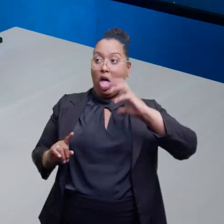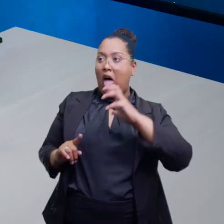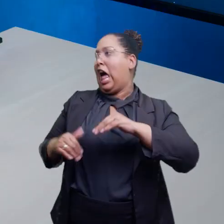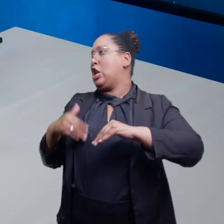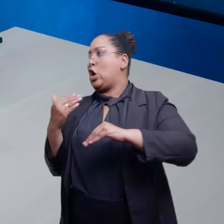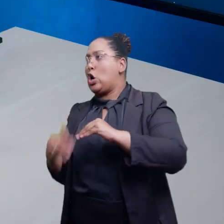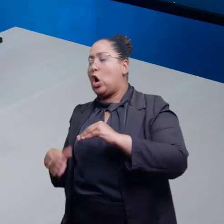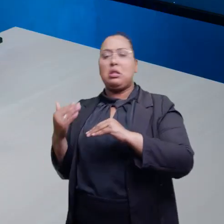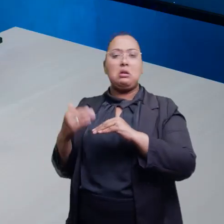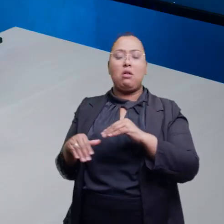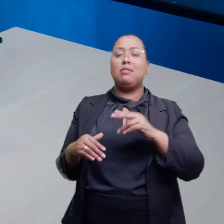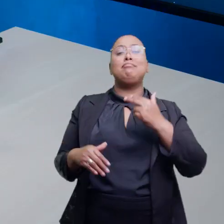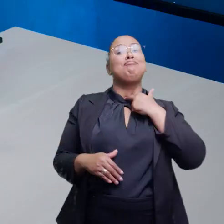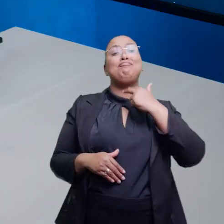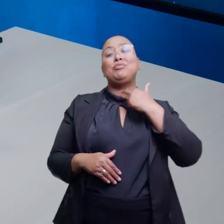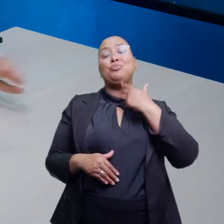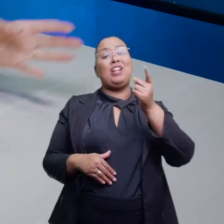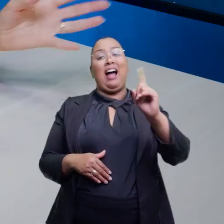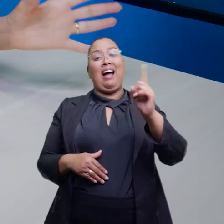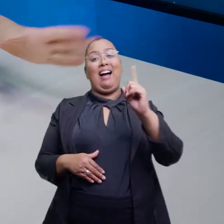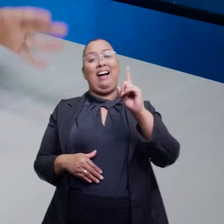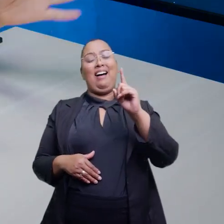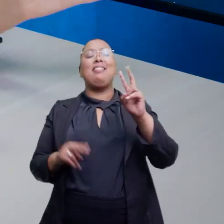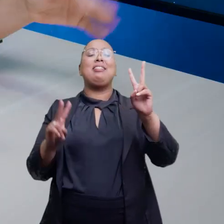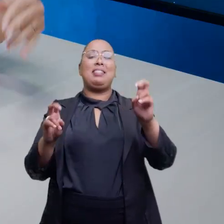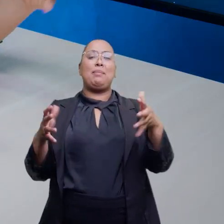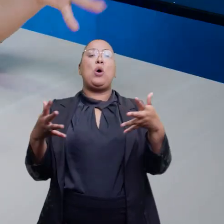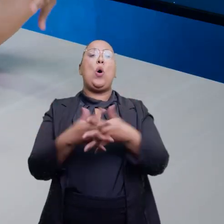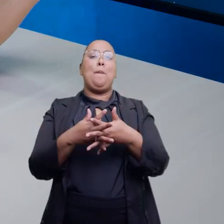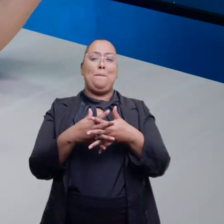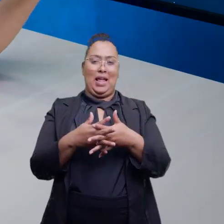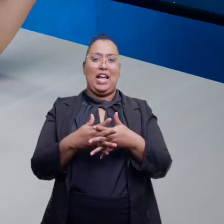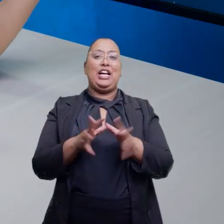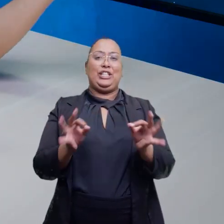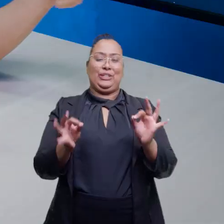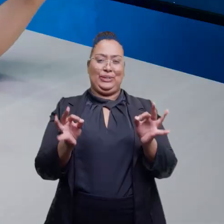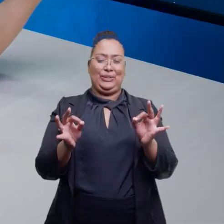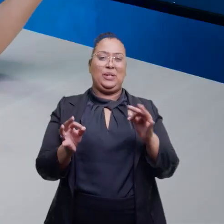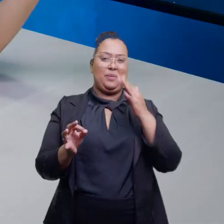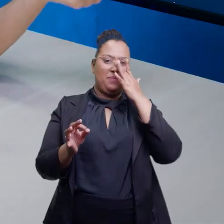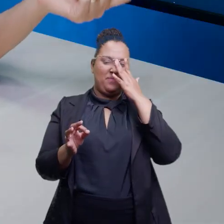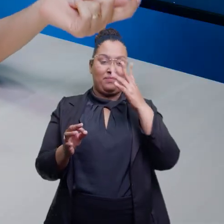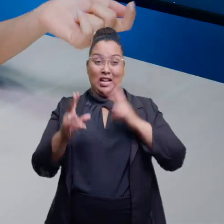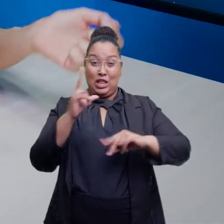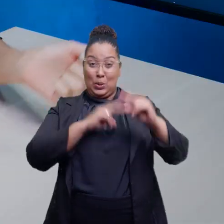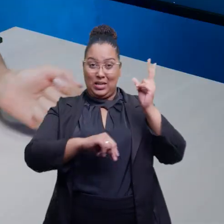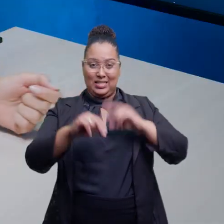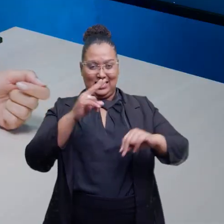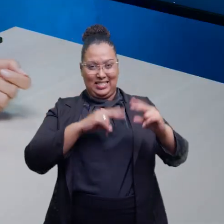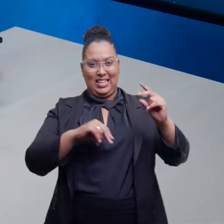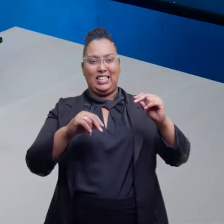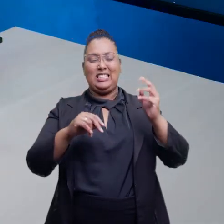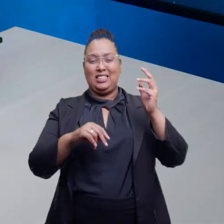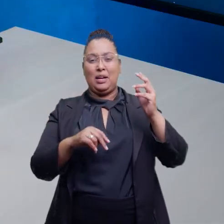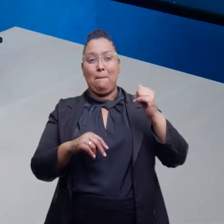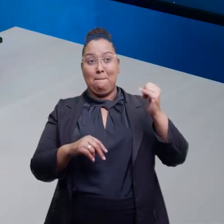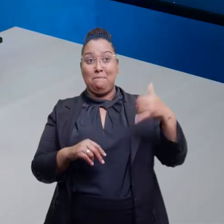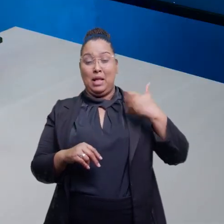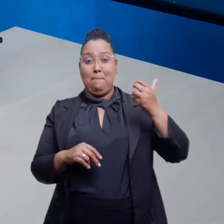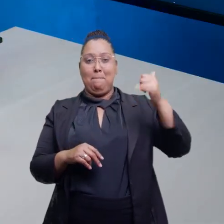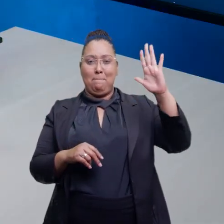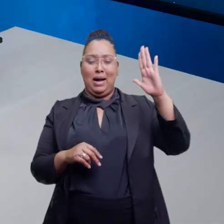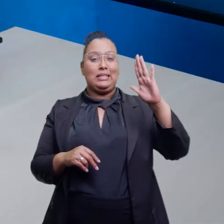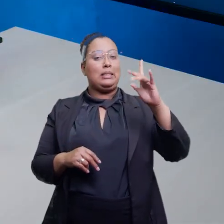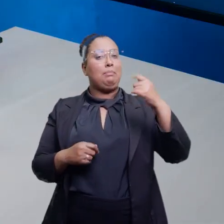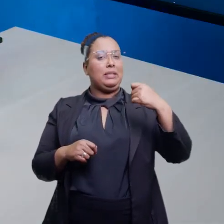de discordância ou de interferência, que é um assunto complexo, que eu acho que principalmente nas adoções de adolescentes maiores, eu acho que é uma coisa que a gente ainda